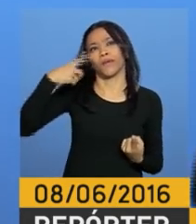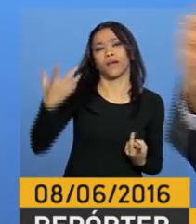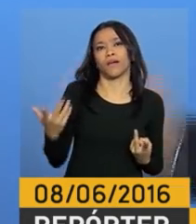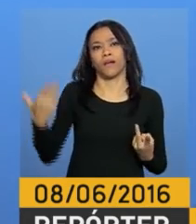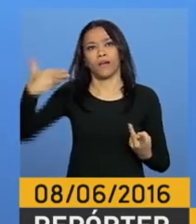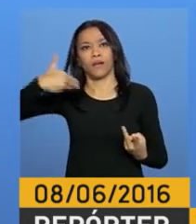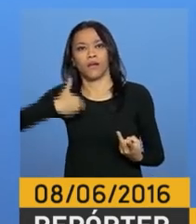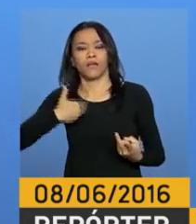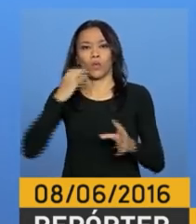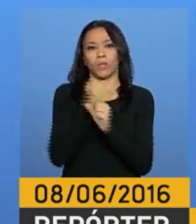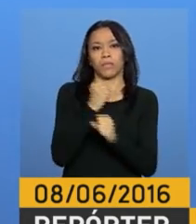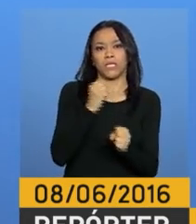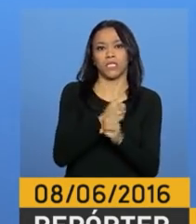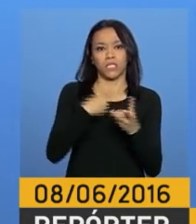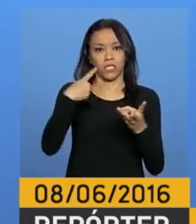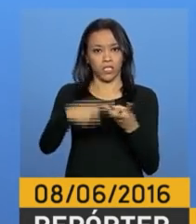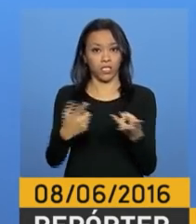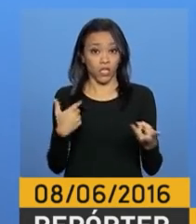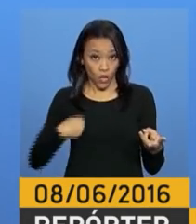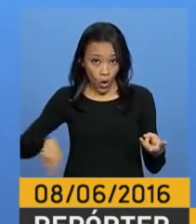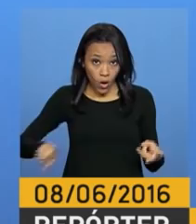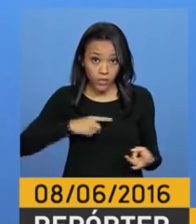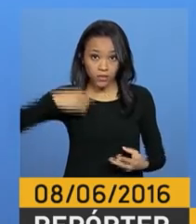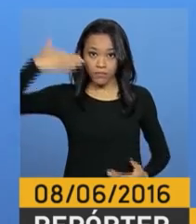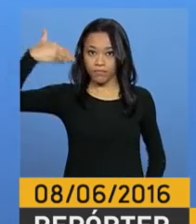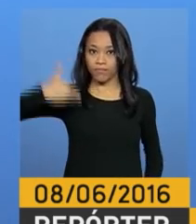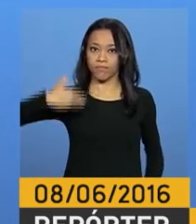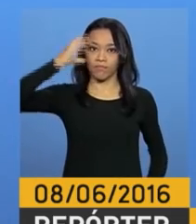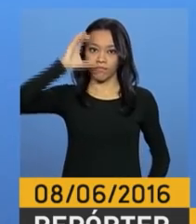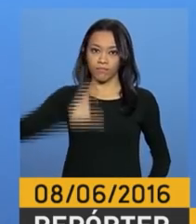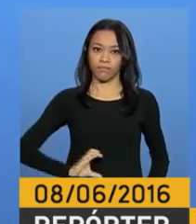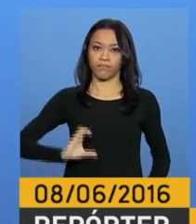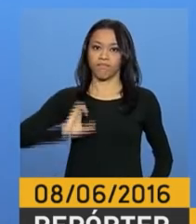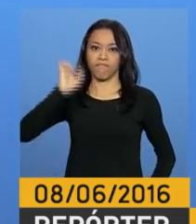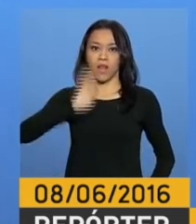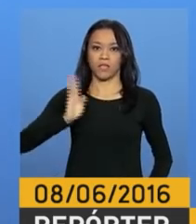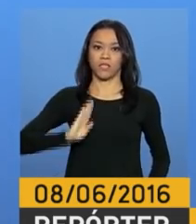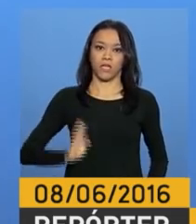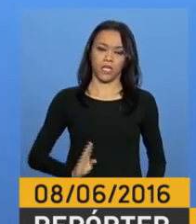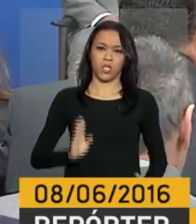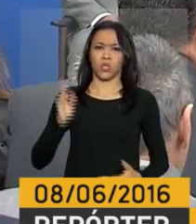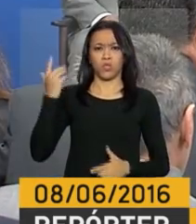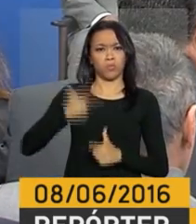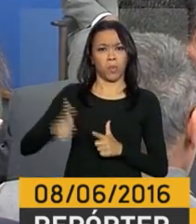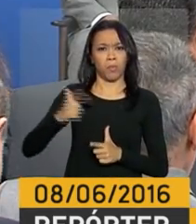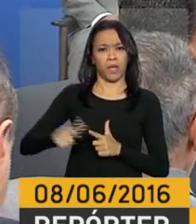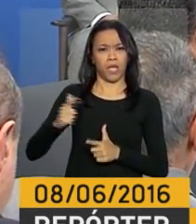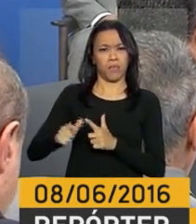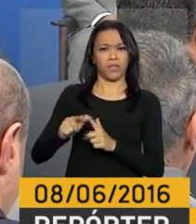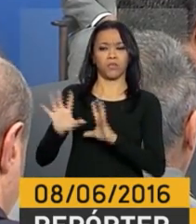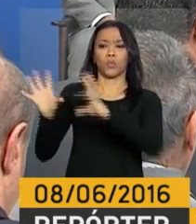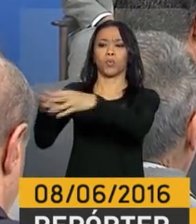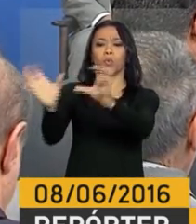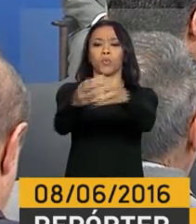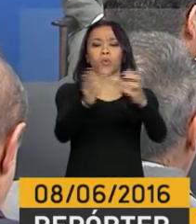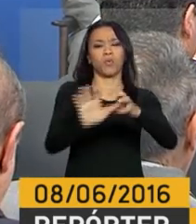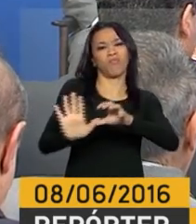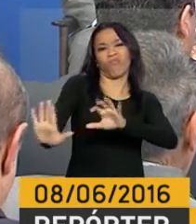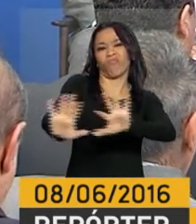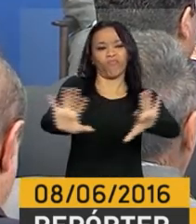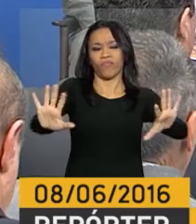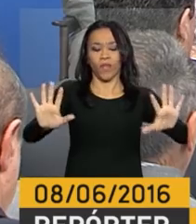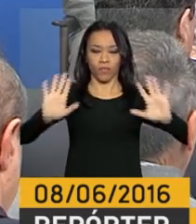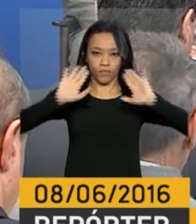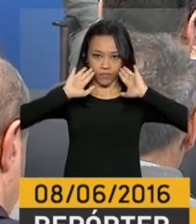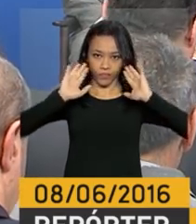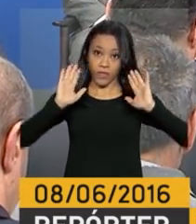ou contabilistas nós estamos aqui como brasileiros nos desprendendo dos nossos problemas setoriais e querendo sim dar